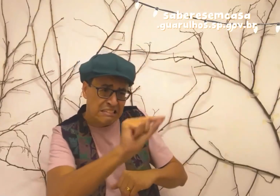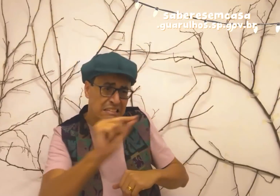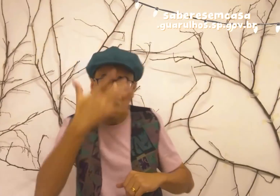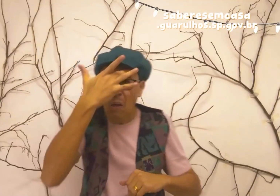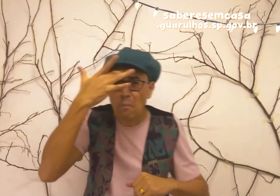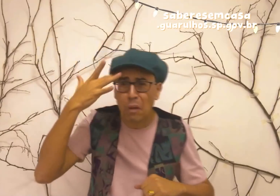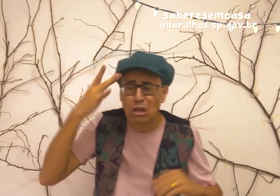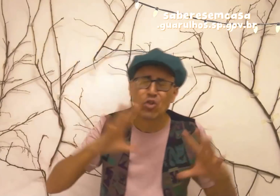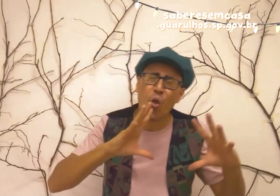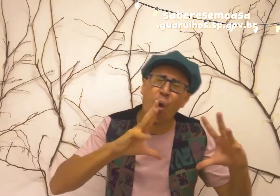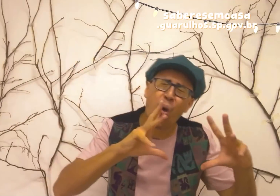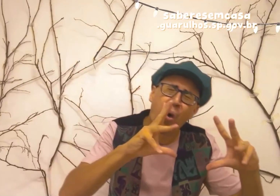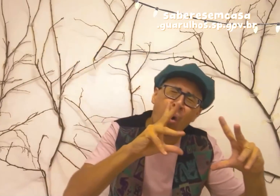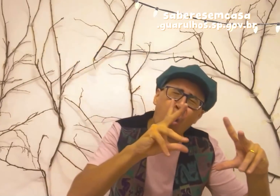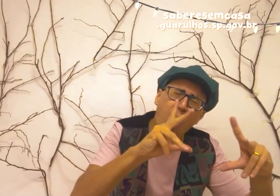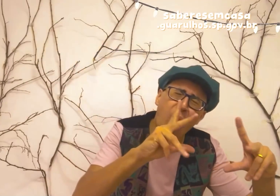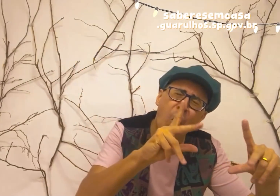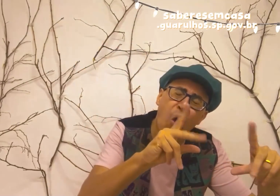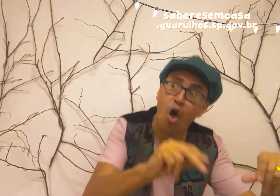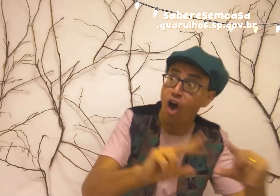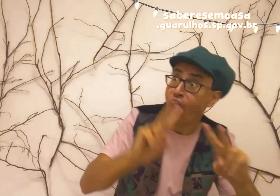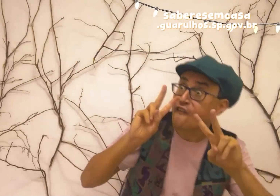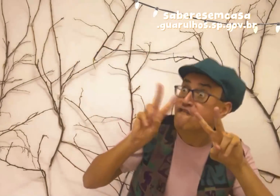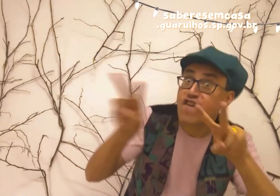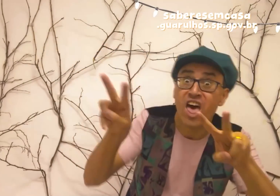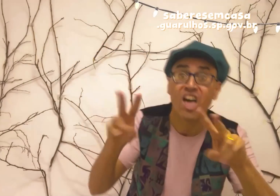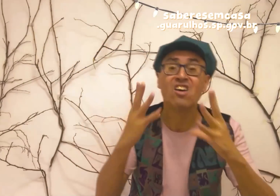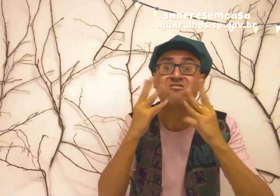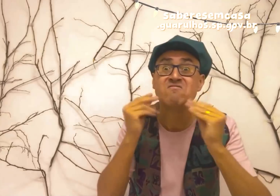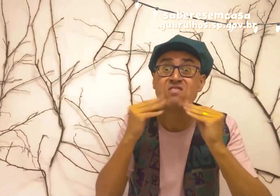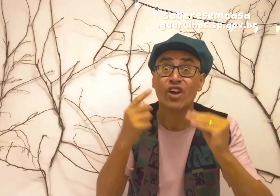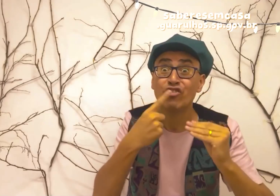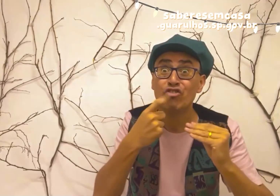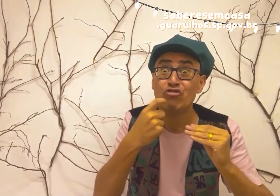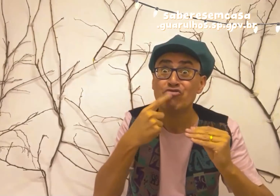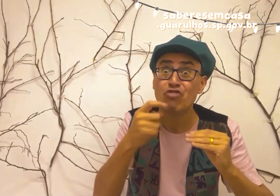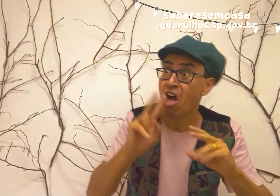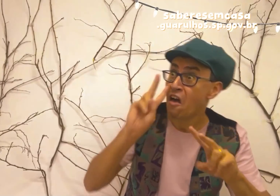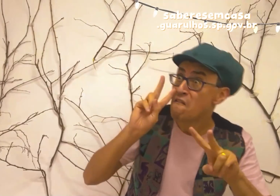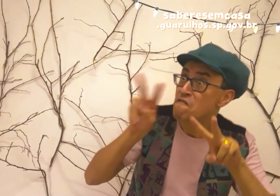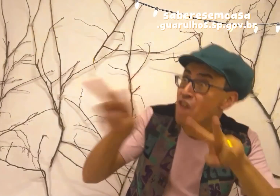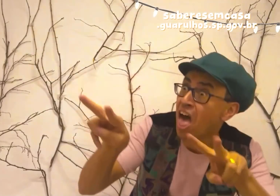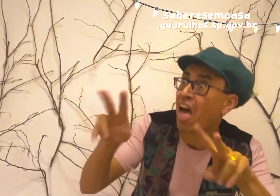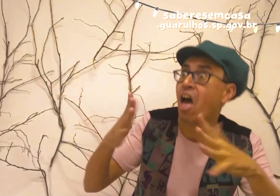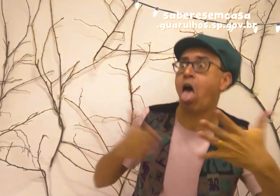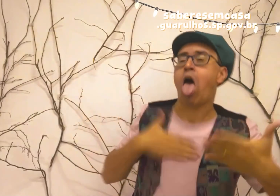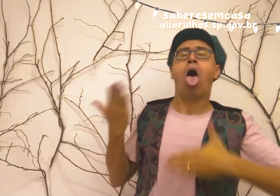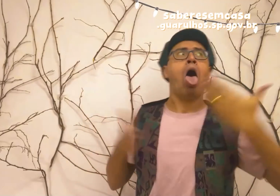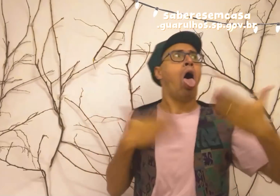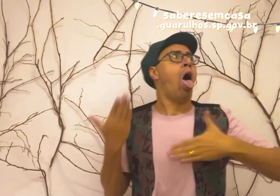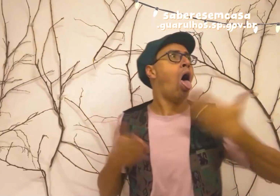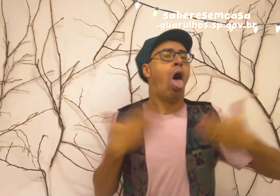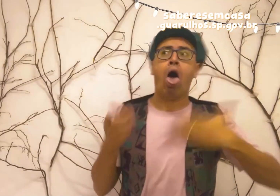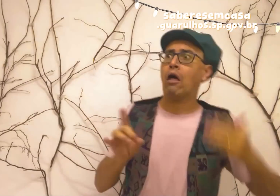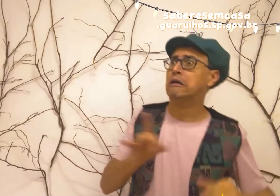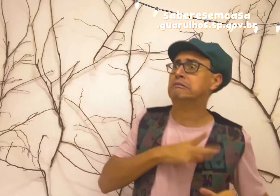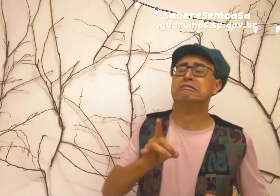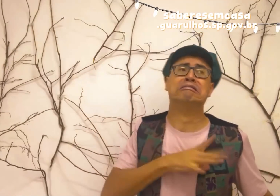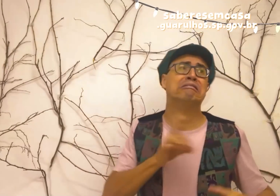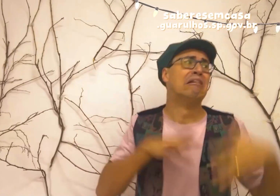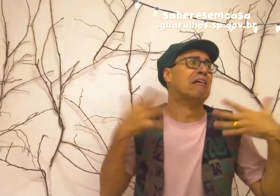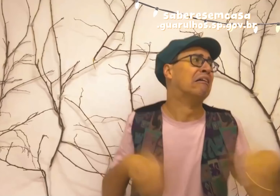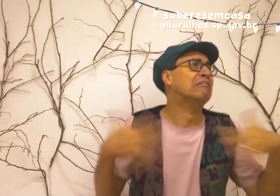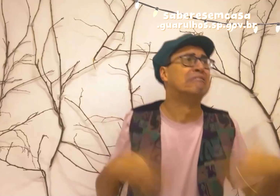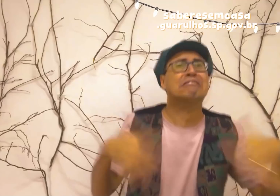Todo mundo, todos que viam o medonho, tinham tamanho medo dele.